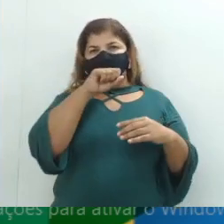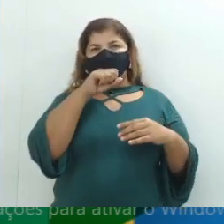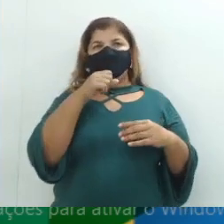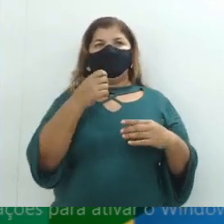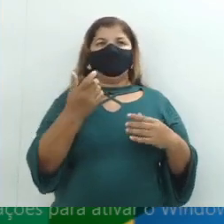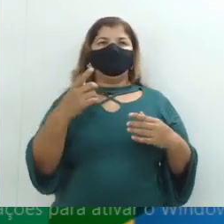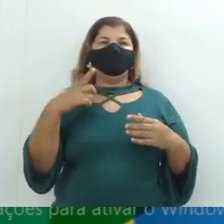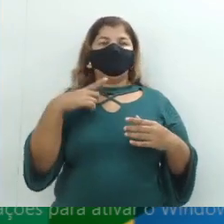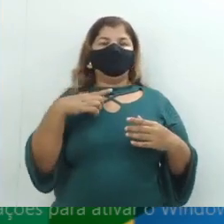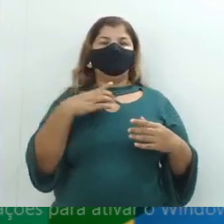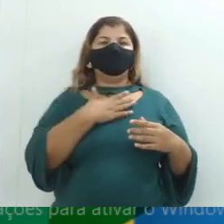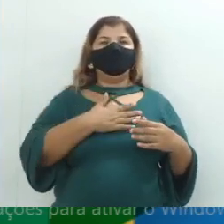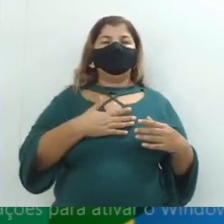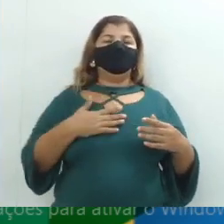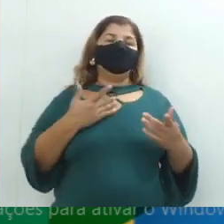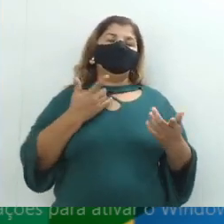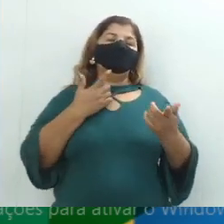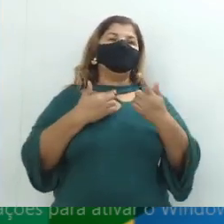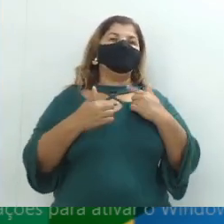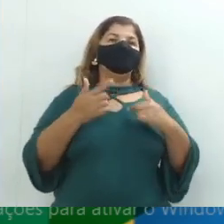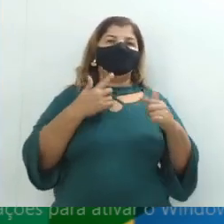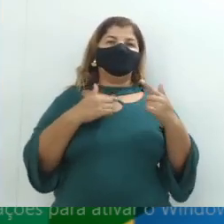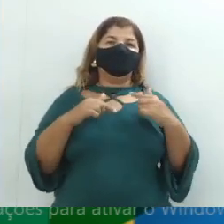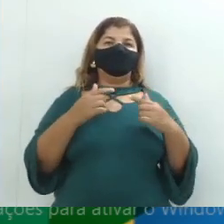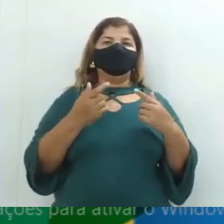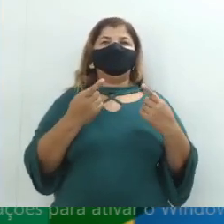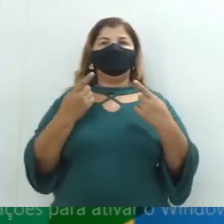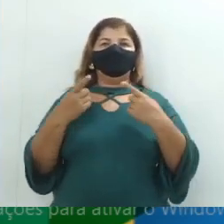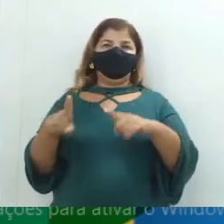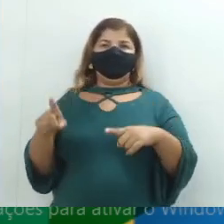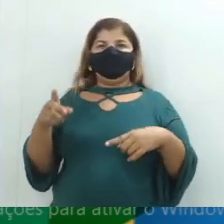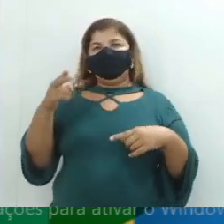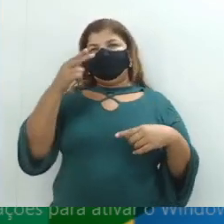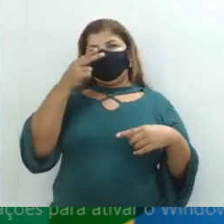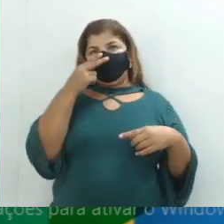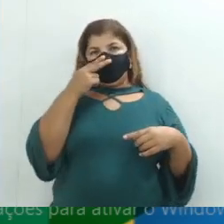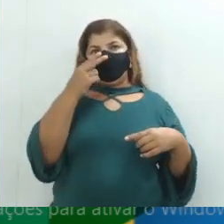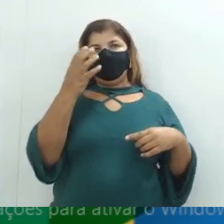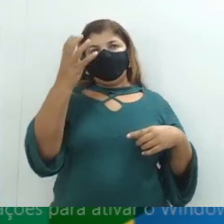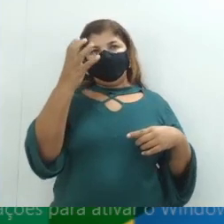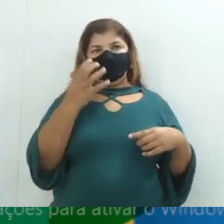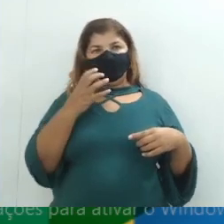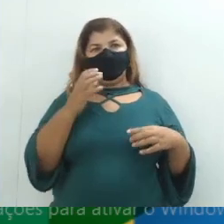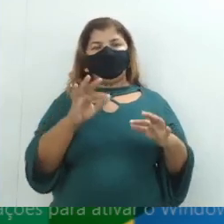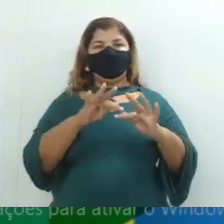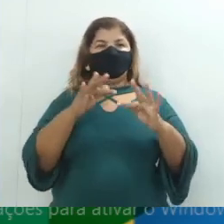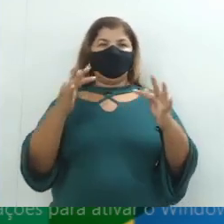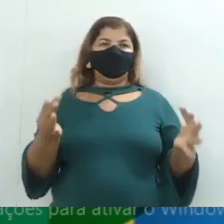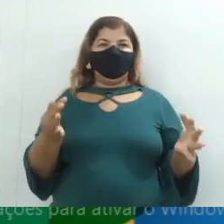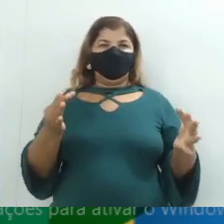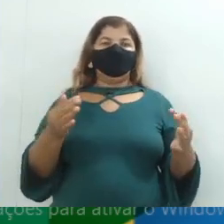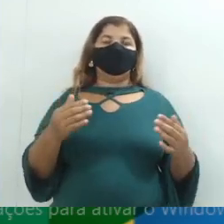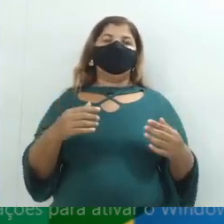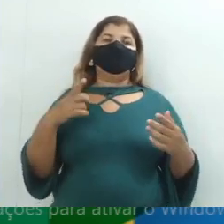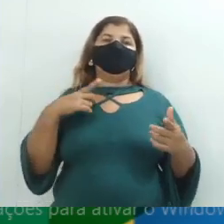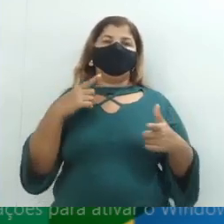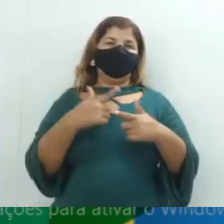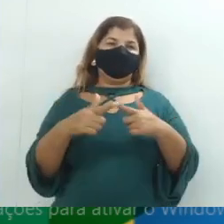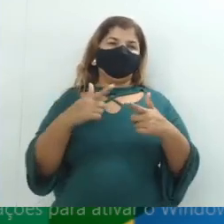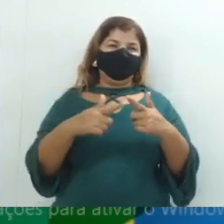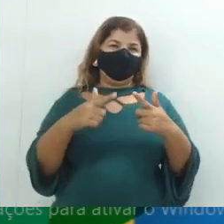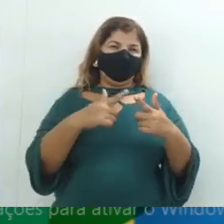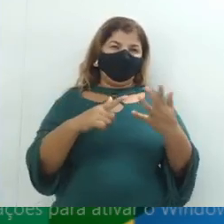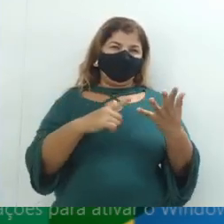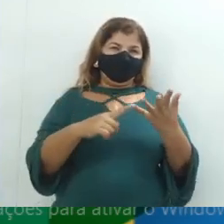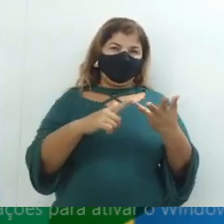os crentes sinceros e simples. Os abusos apontados no enunciado geraram um ambiente favorável à